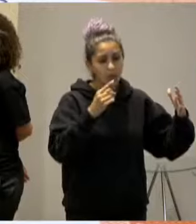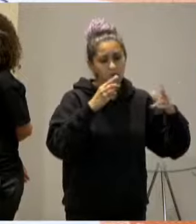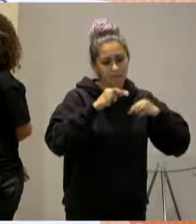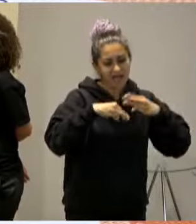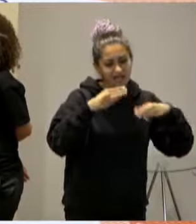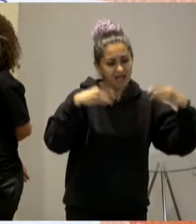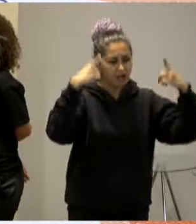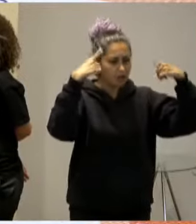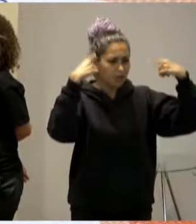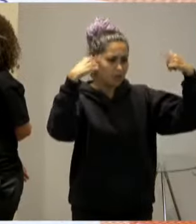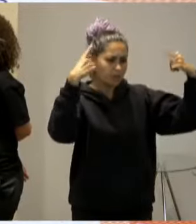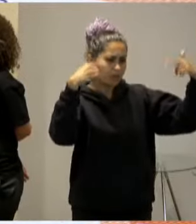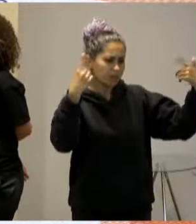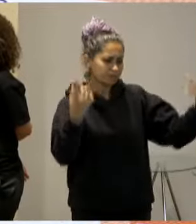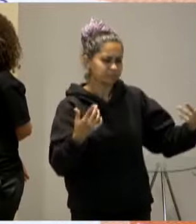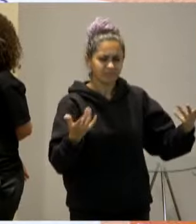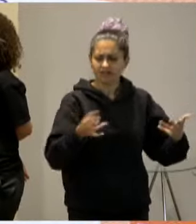cabelo ainda.